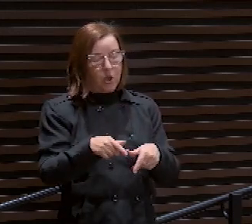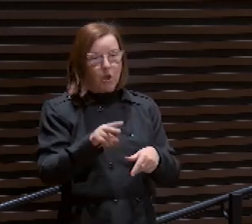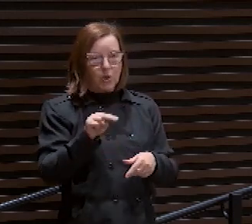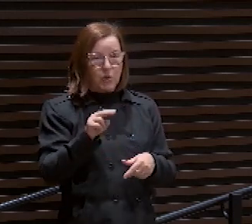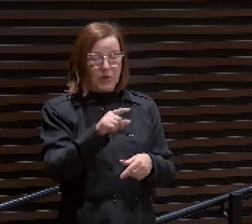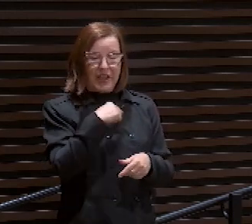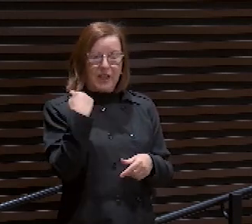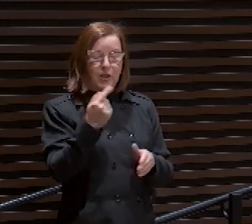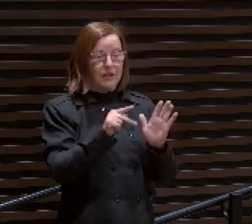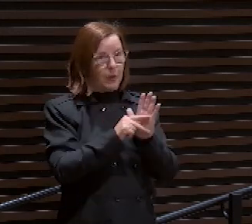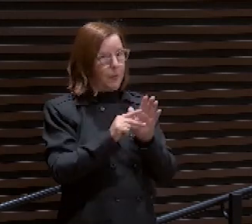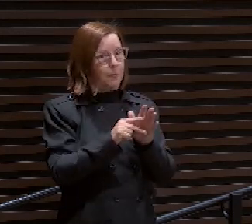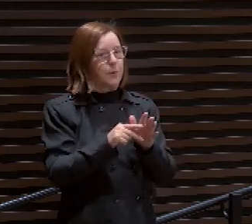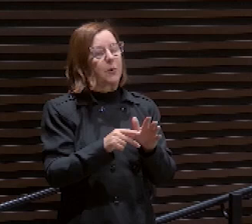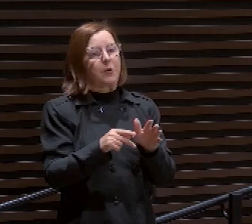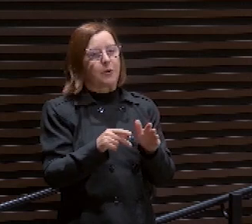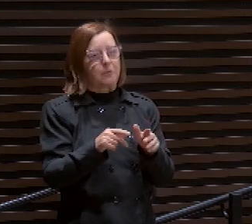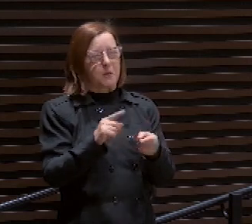não a nós.